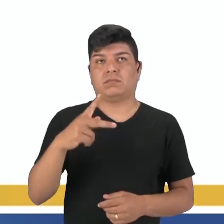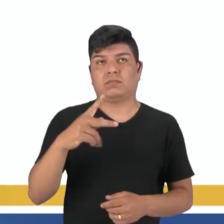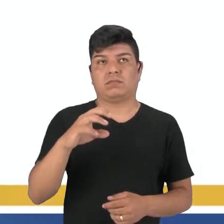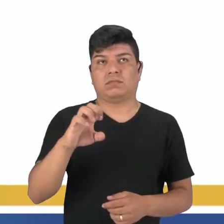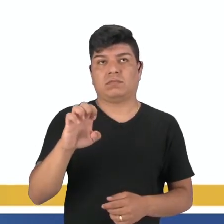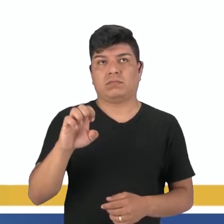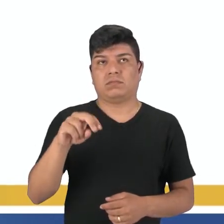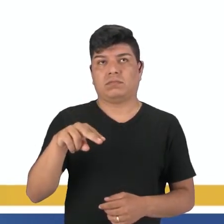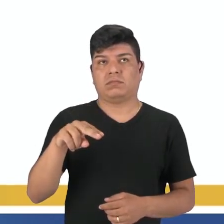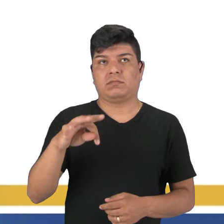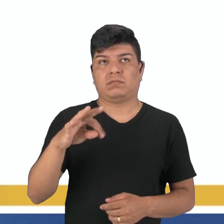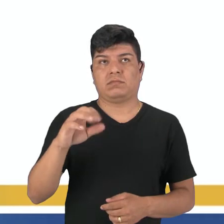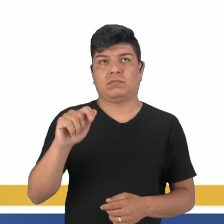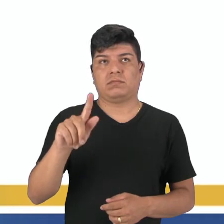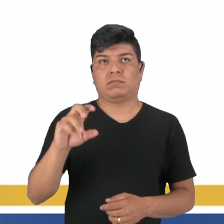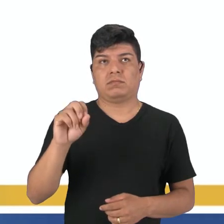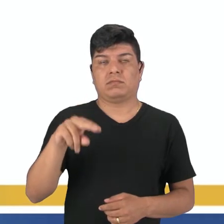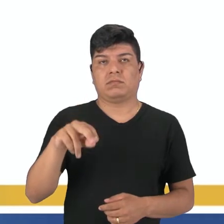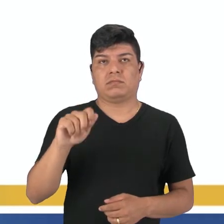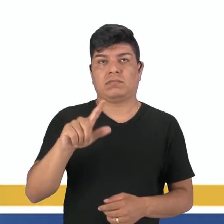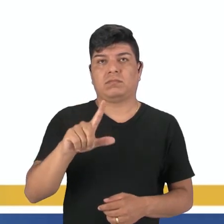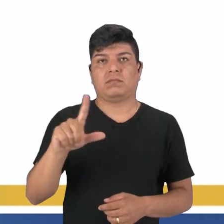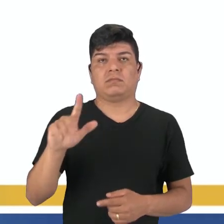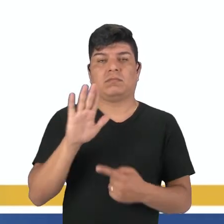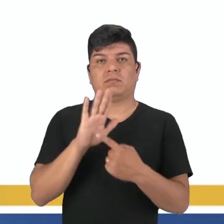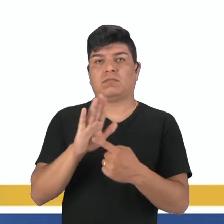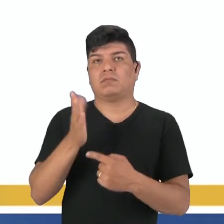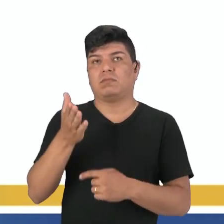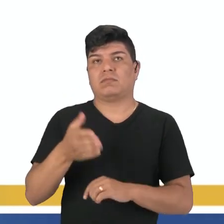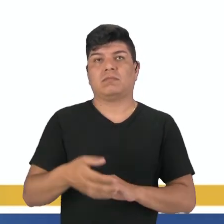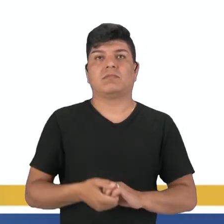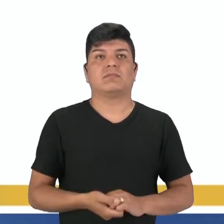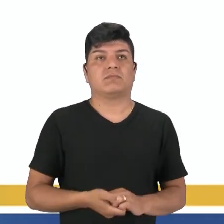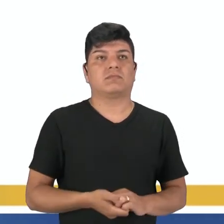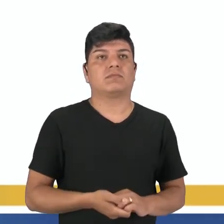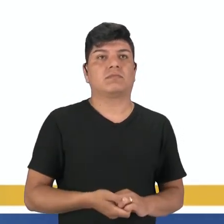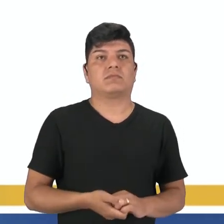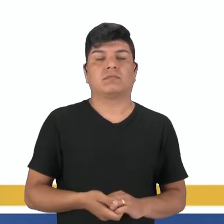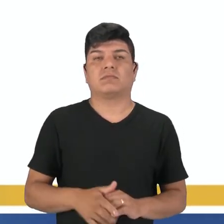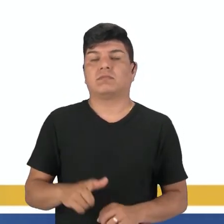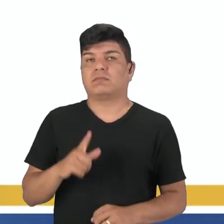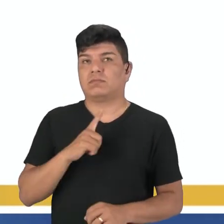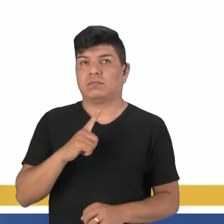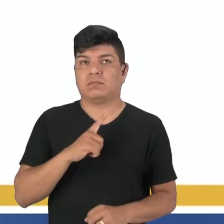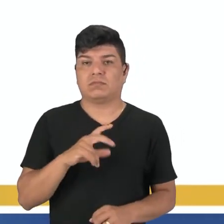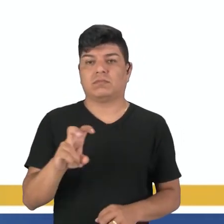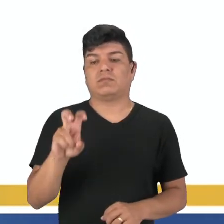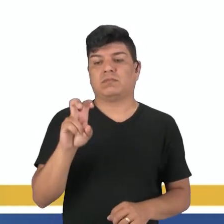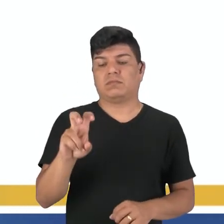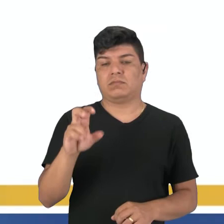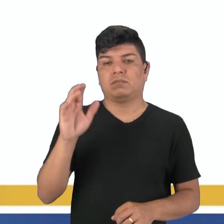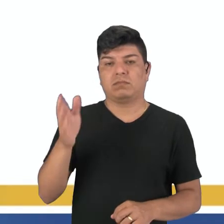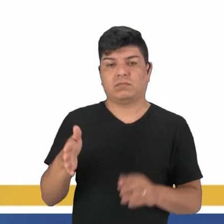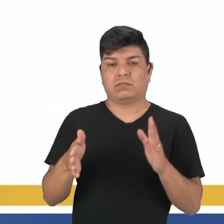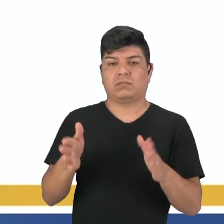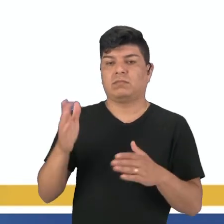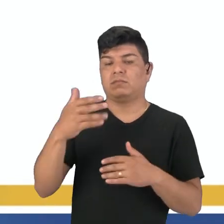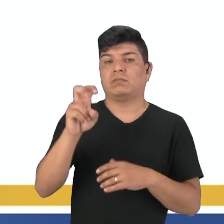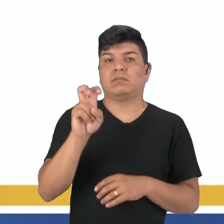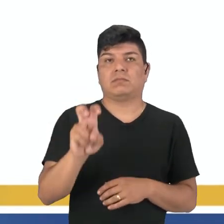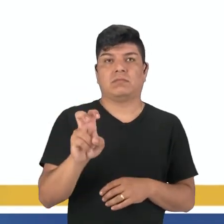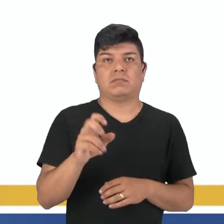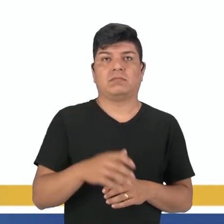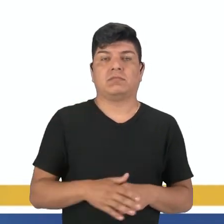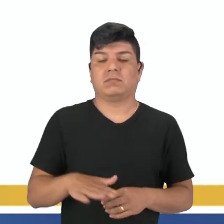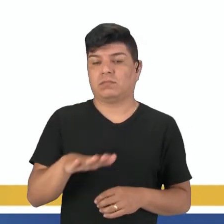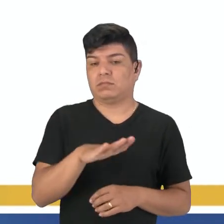Temos o prisma pentagonal, que foi o que eu mostrei para vocês aqui, né? Ele tem 5 lados, né? Tem